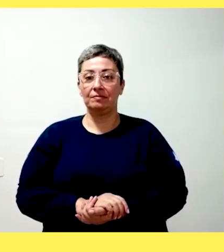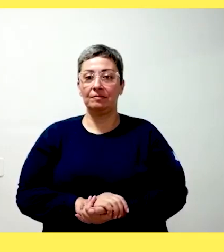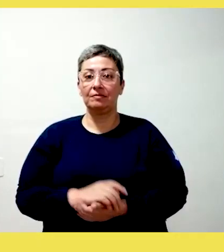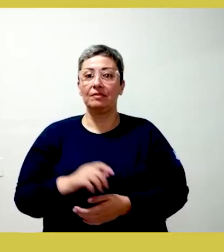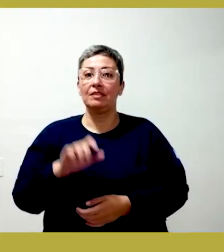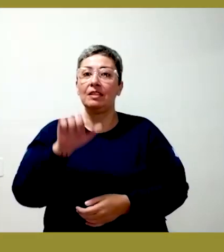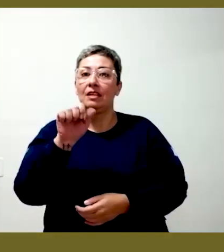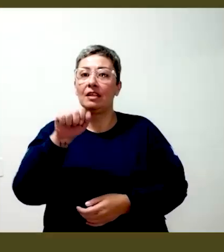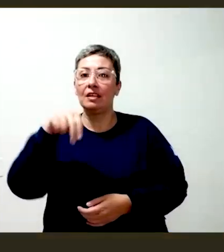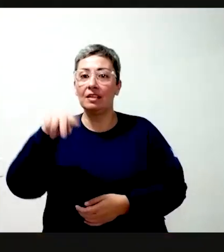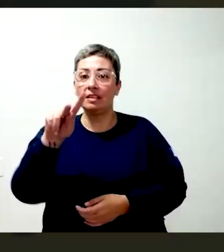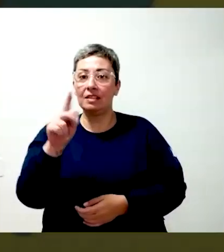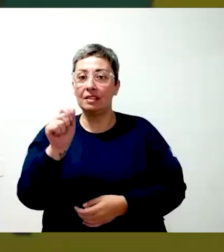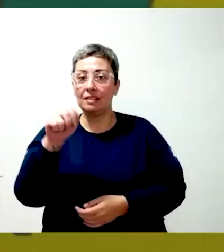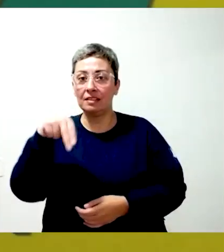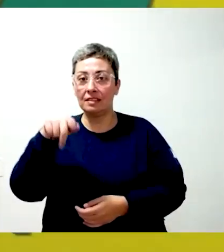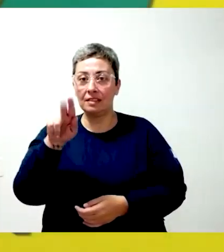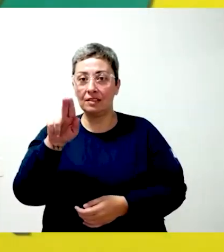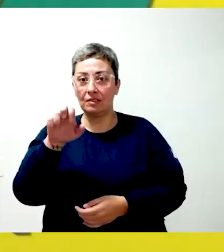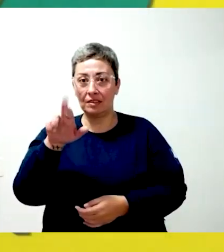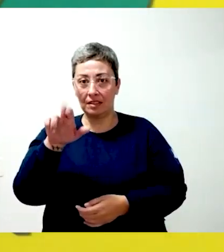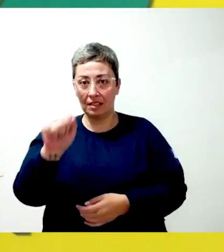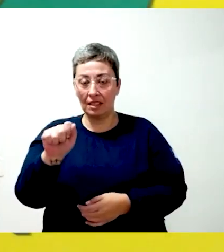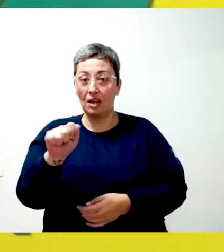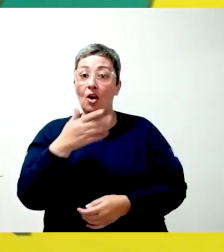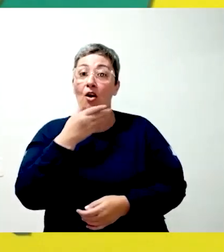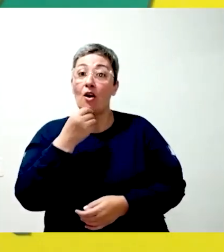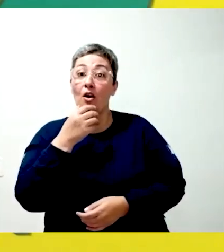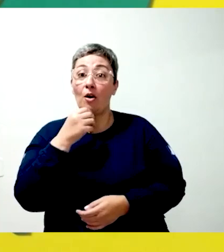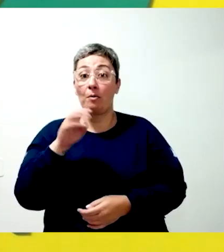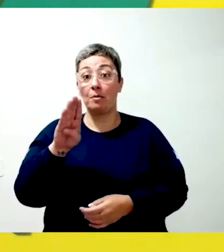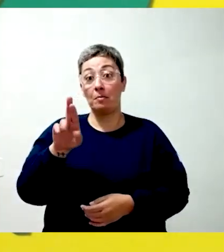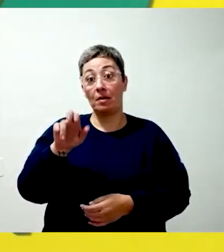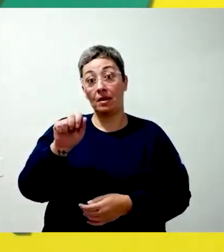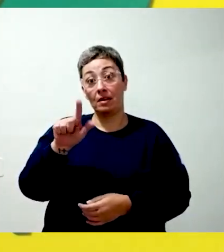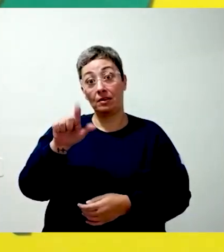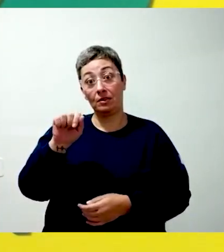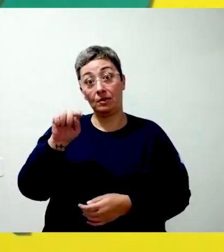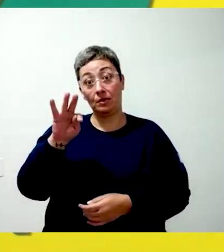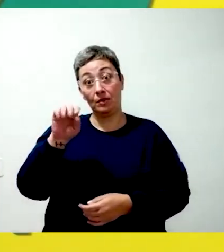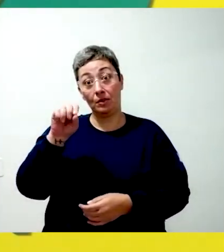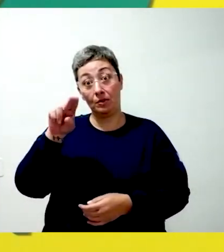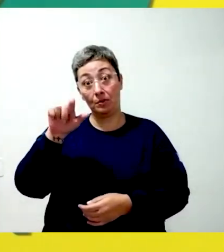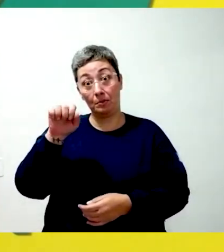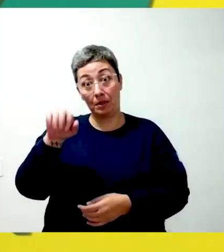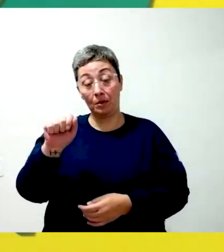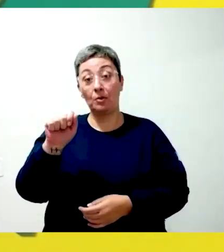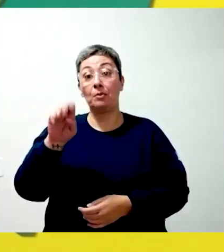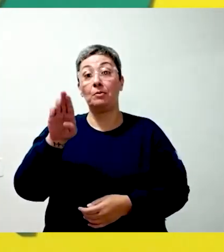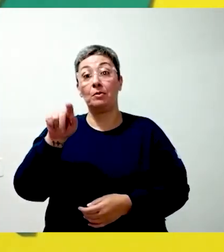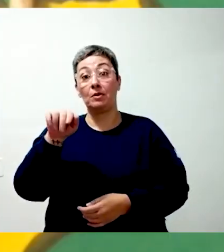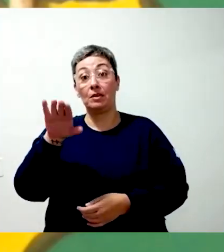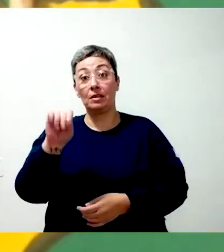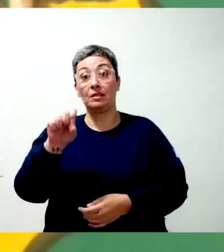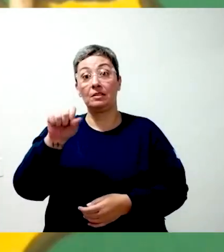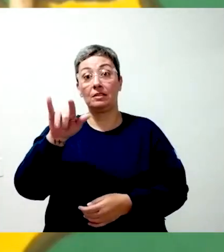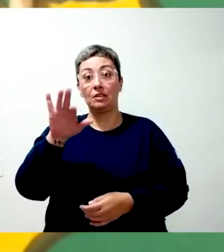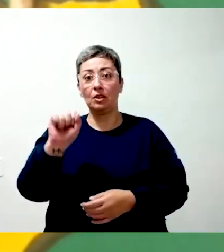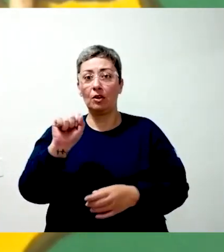O Anhanguera. Bartolomeu Bueno da Silva foi um dos primeiros a adentrar a região